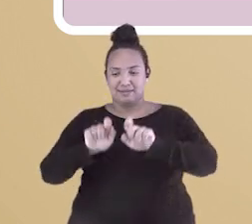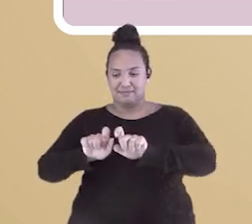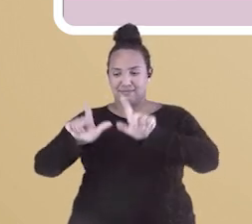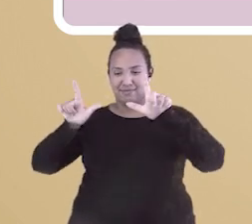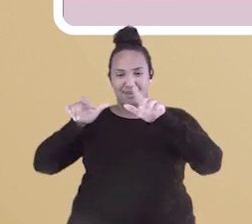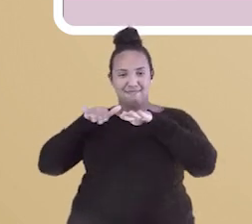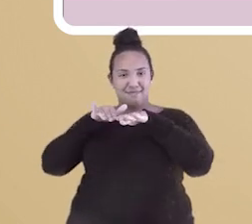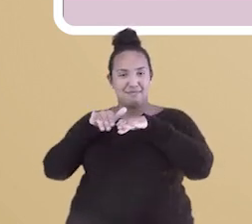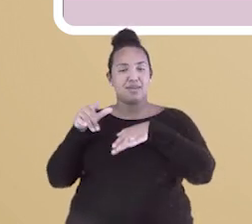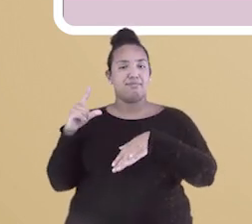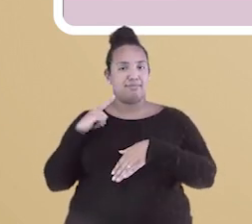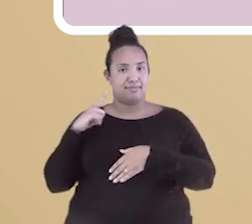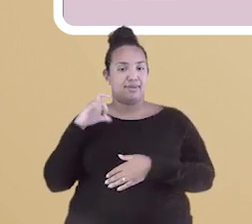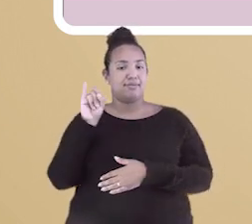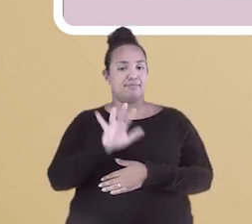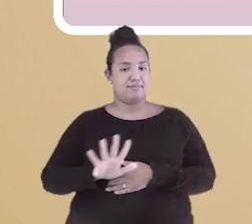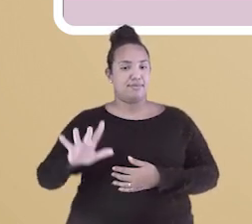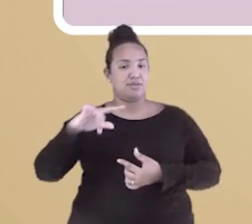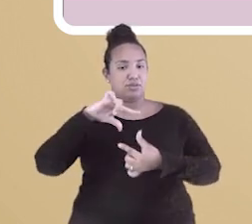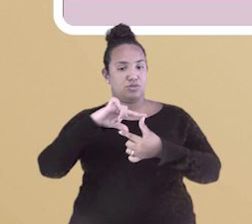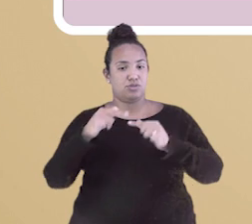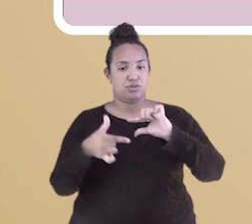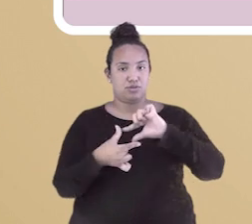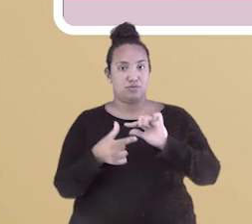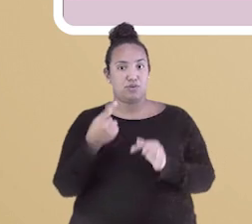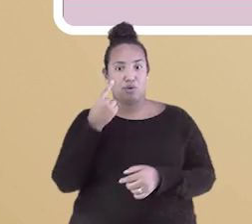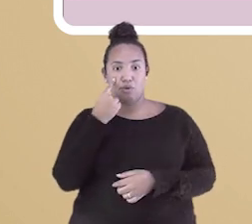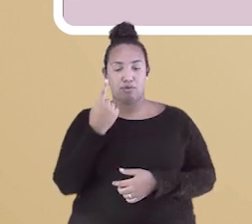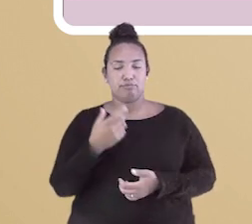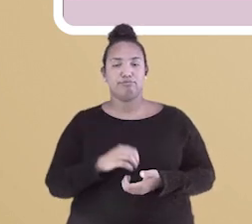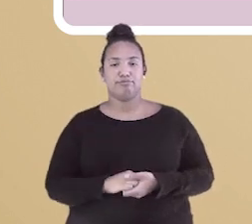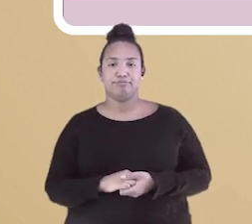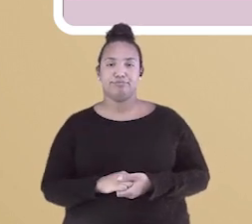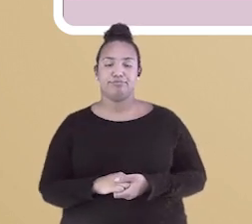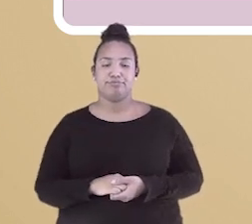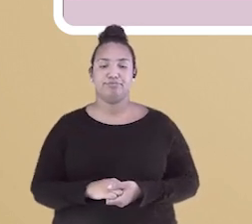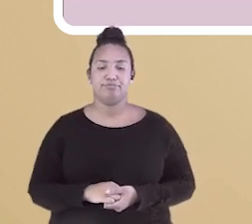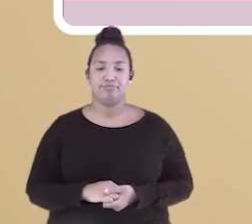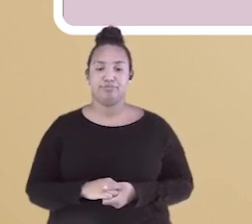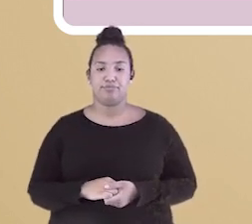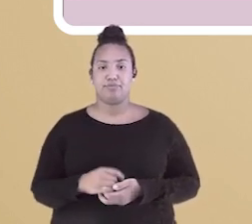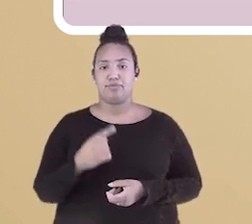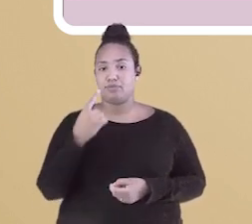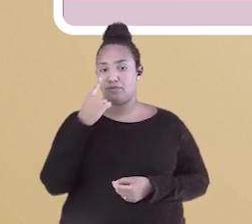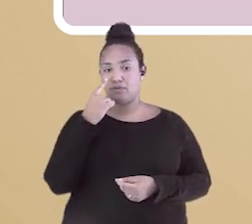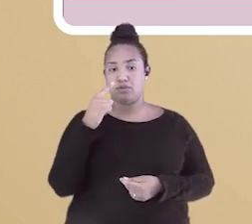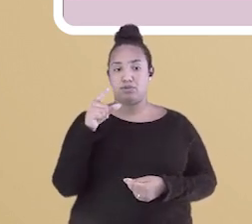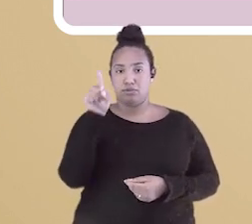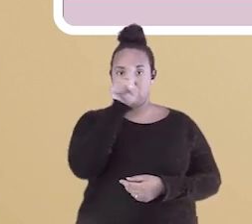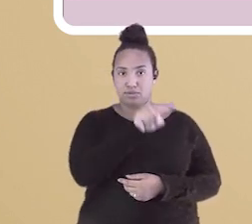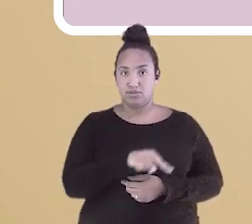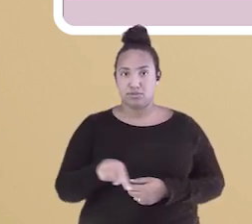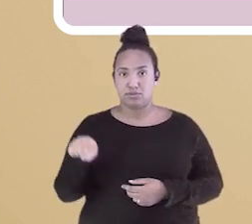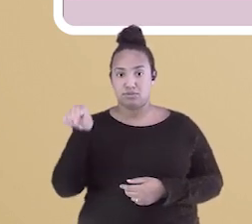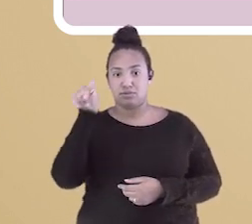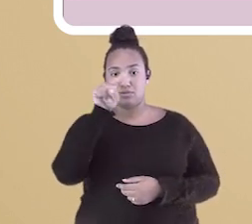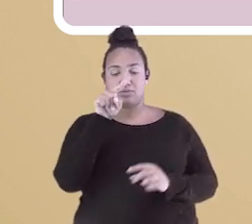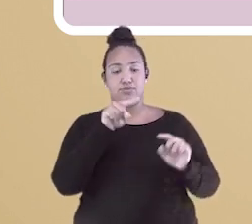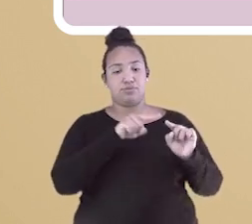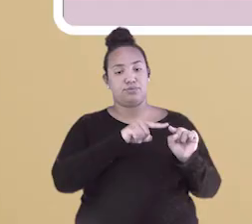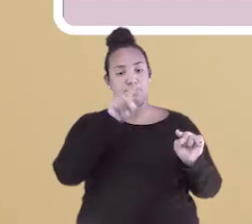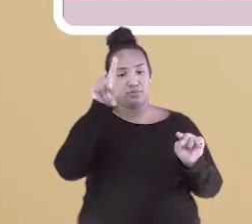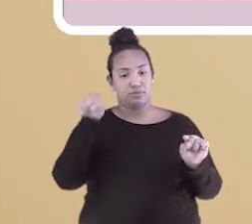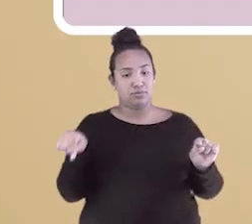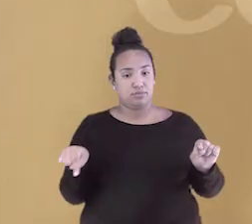figuras planas, como essas. Como podemos observar aí, temos o círculo, o triângulo e